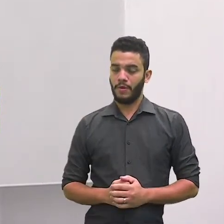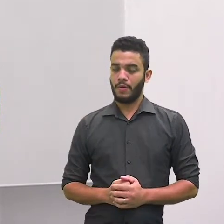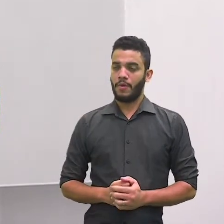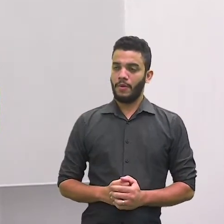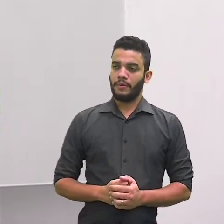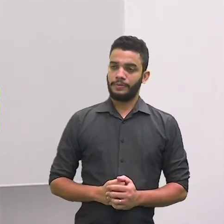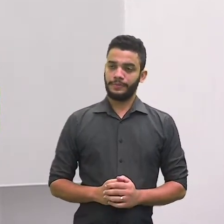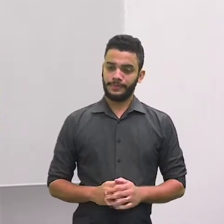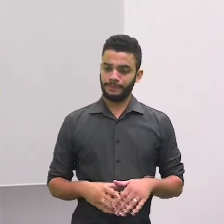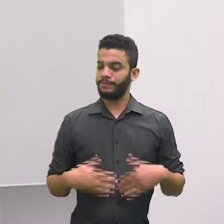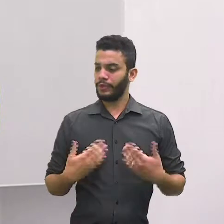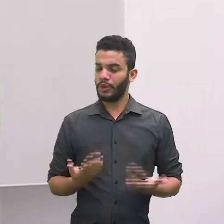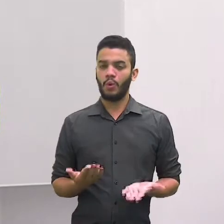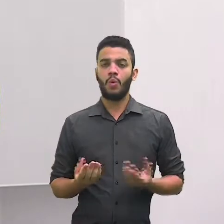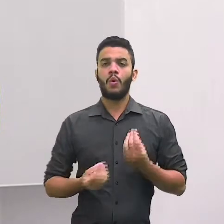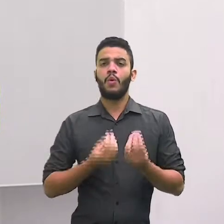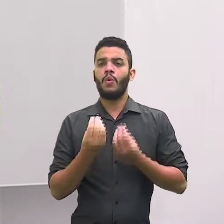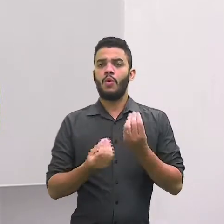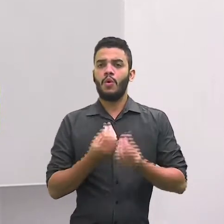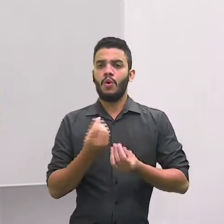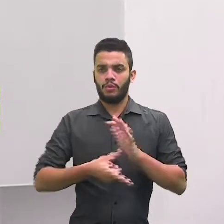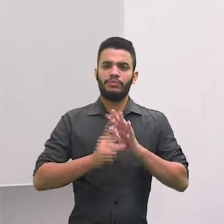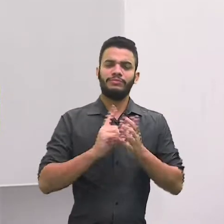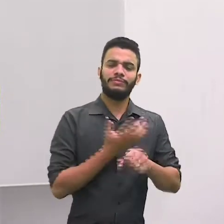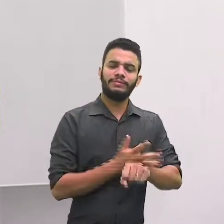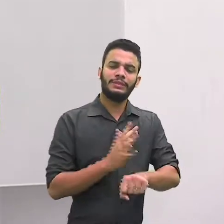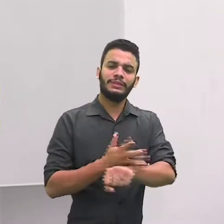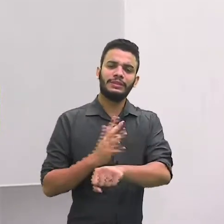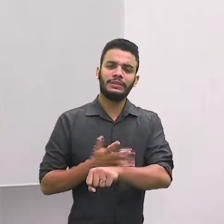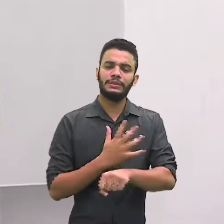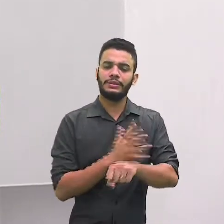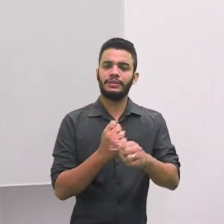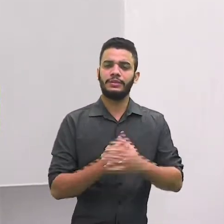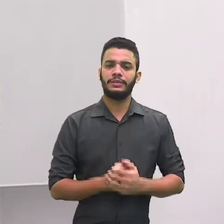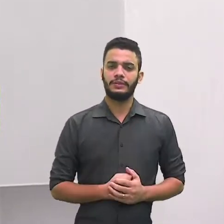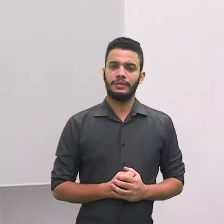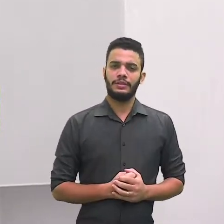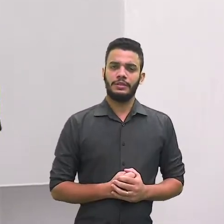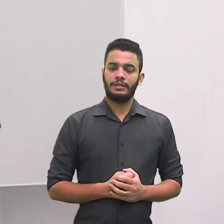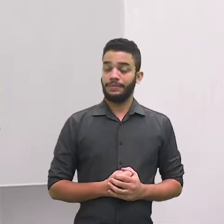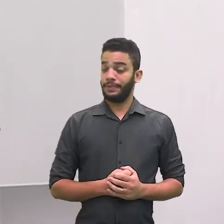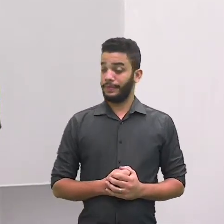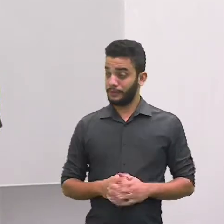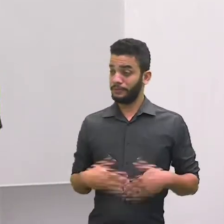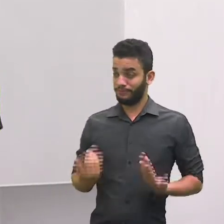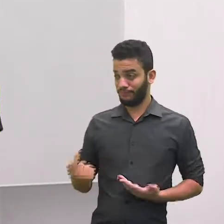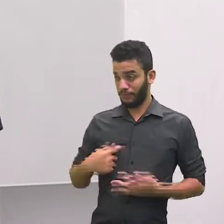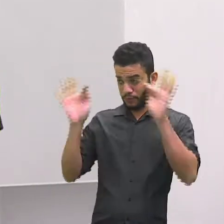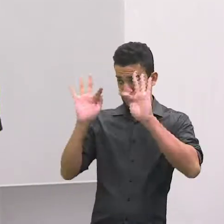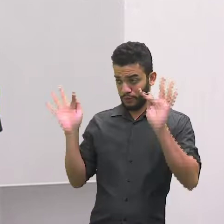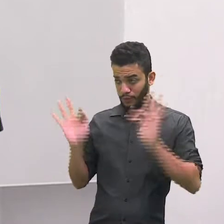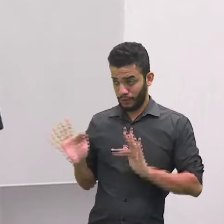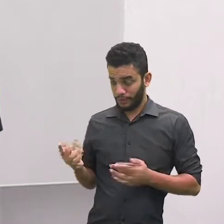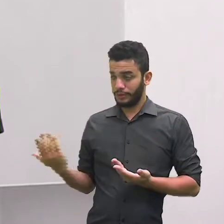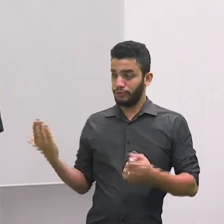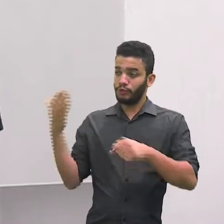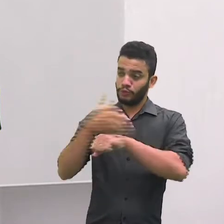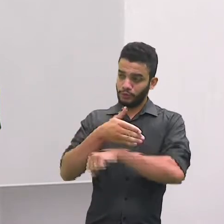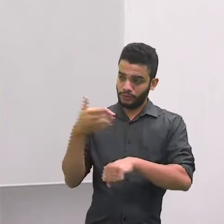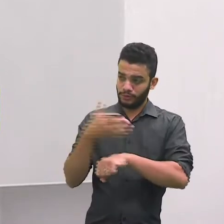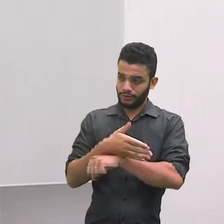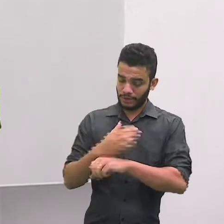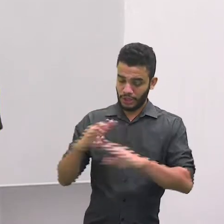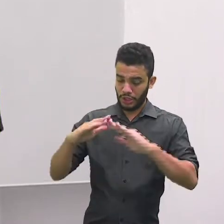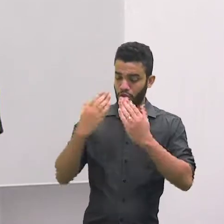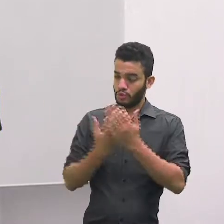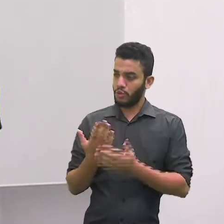para você conseguir chegar aqui? Eu estou muito honrada de estar aqui e a minha escola sempre me apoiou muito nos estudos para